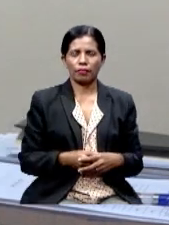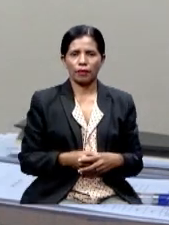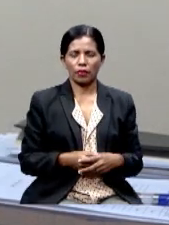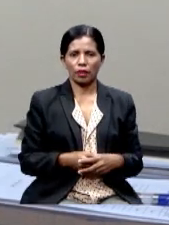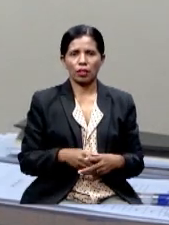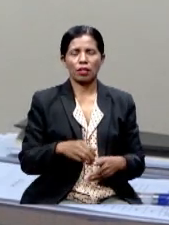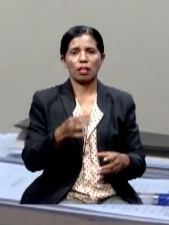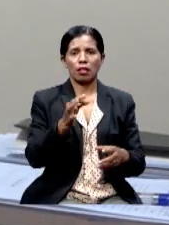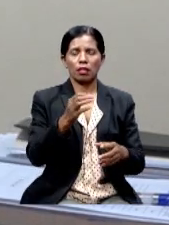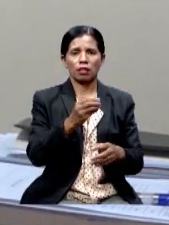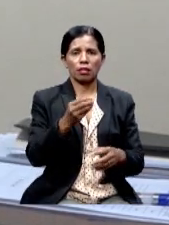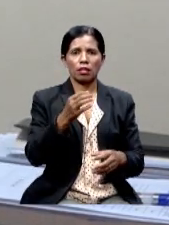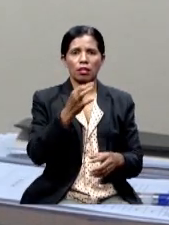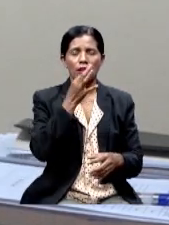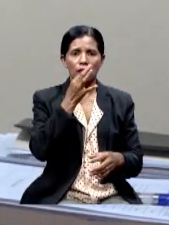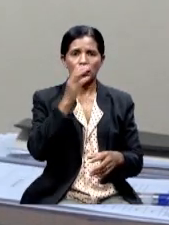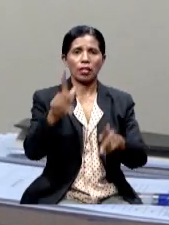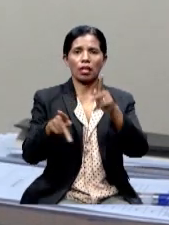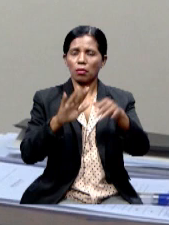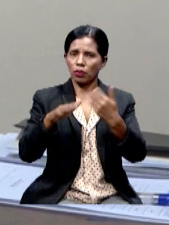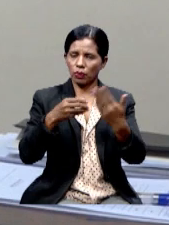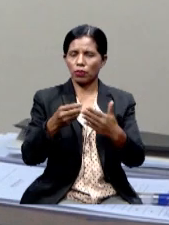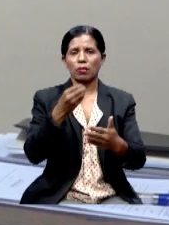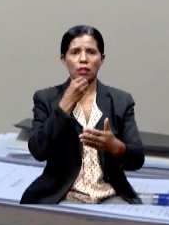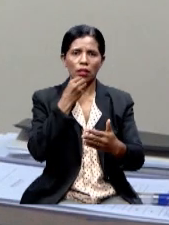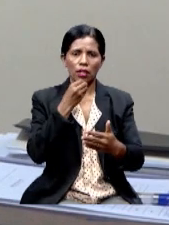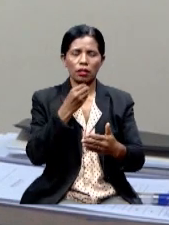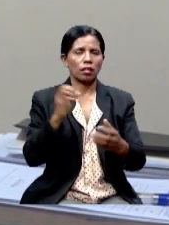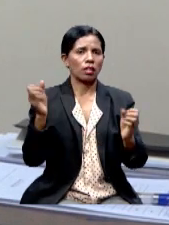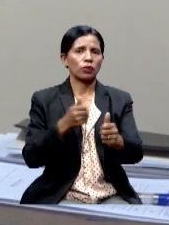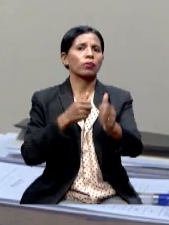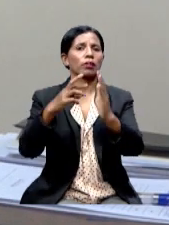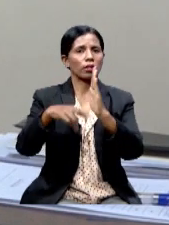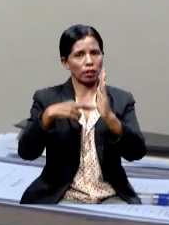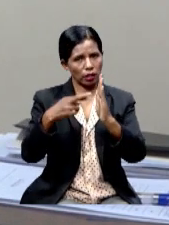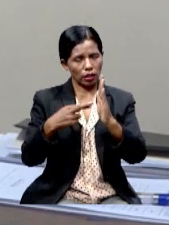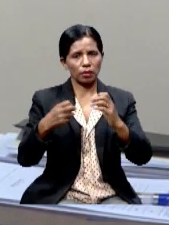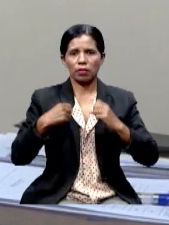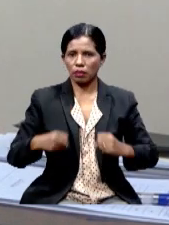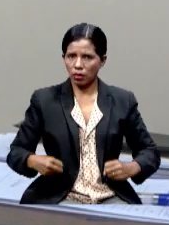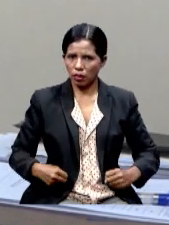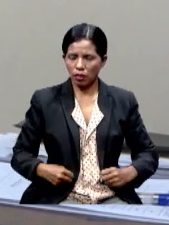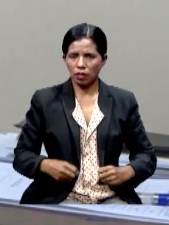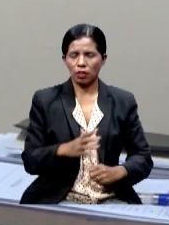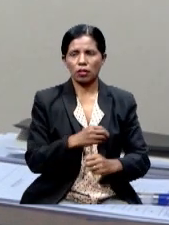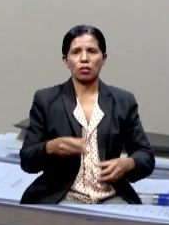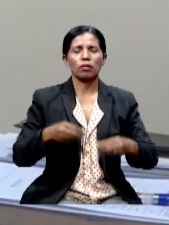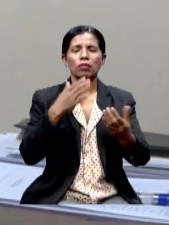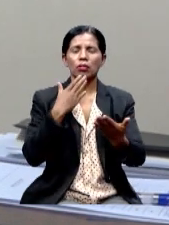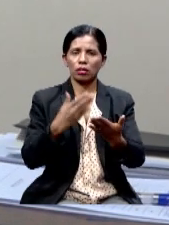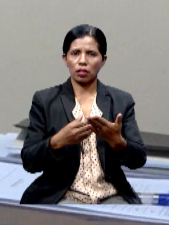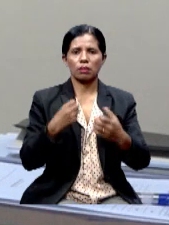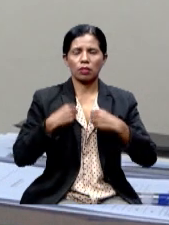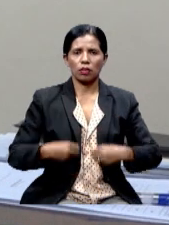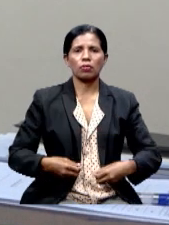la apreensa critério saudável linha em vez de minha for benefício minha